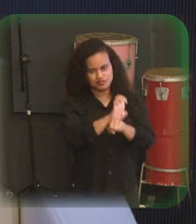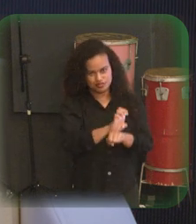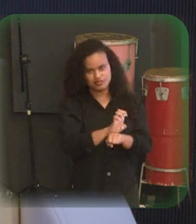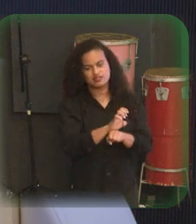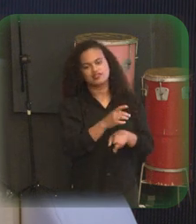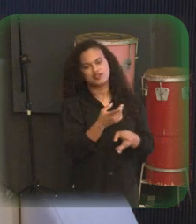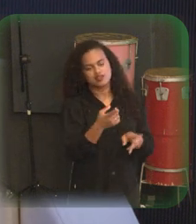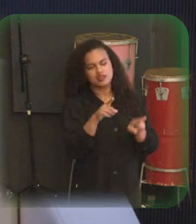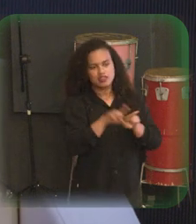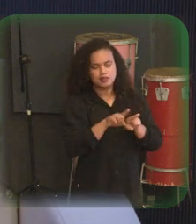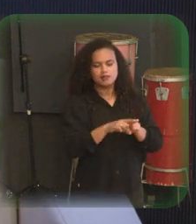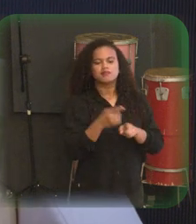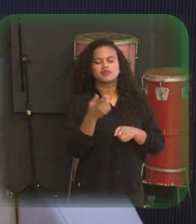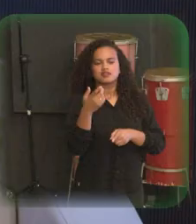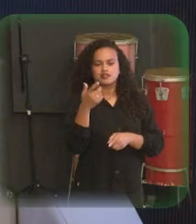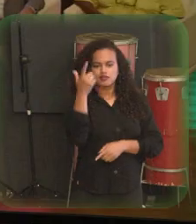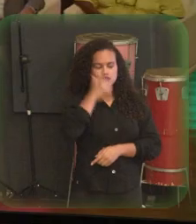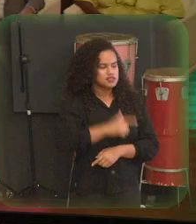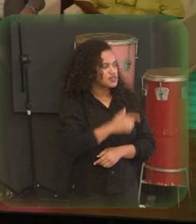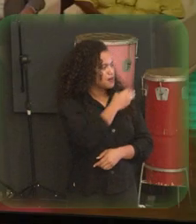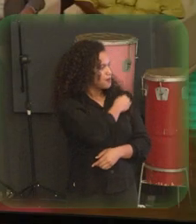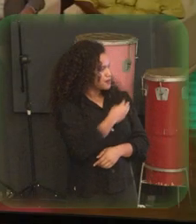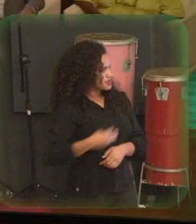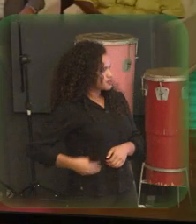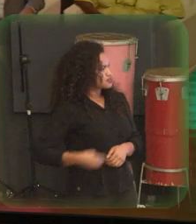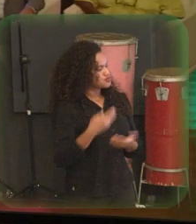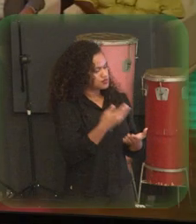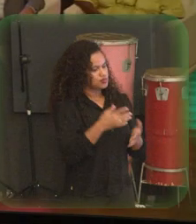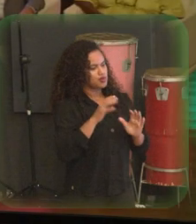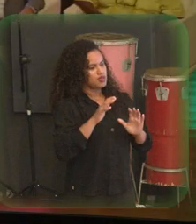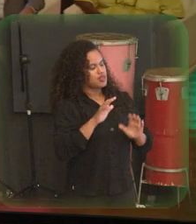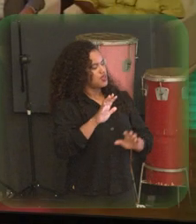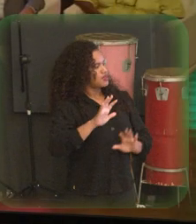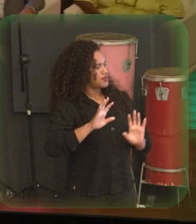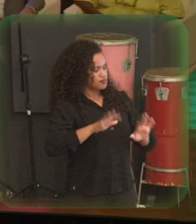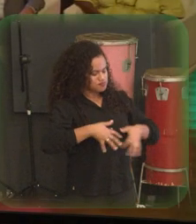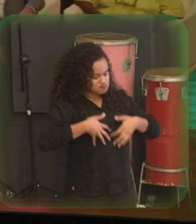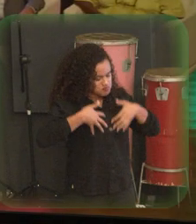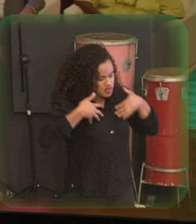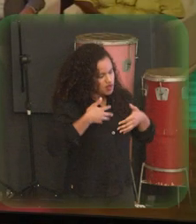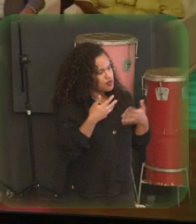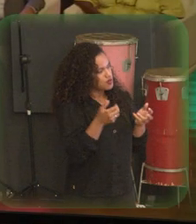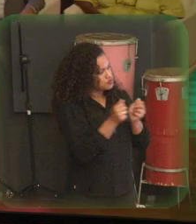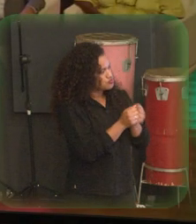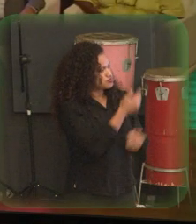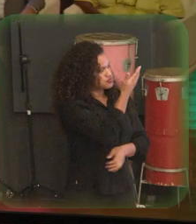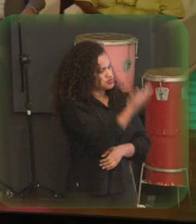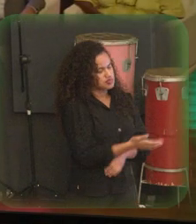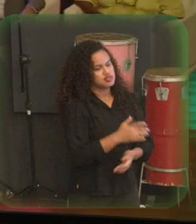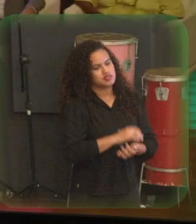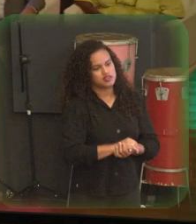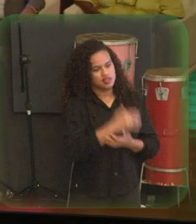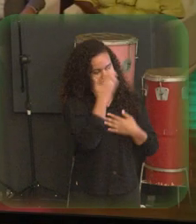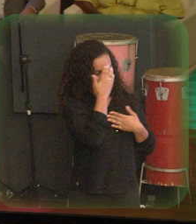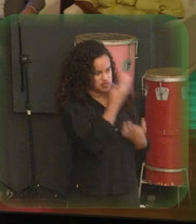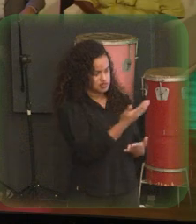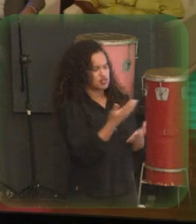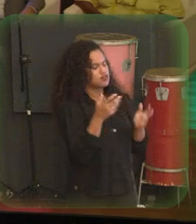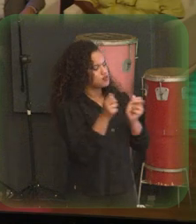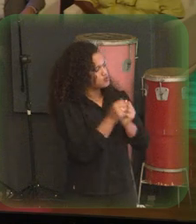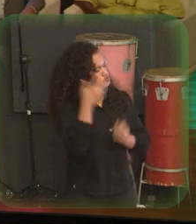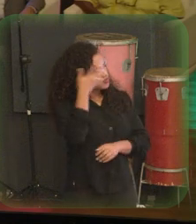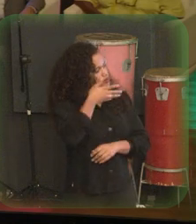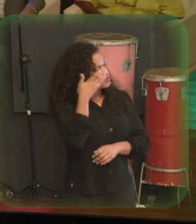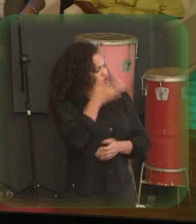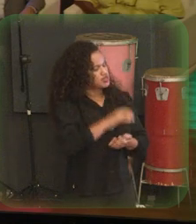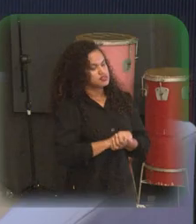Né? Ministro, é uma honra estar aqui ao seu lado. Eu quero agradecer e vou lhe ouvir na sua palestra. Eu quero poder estar mais